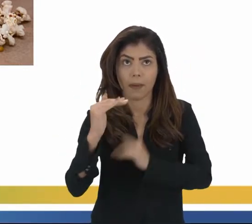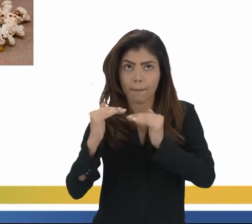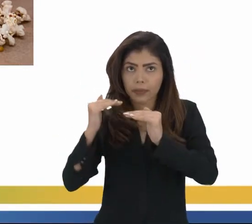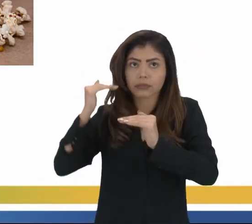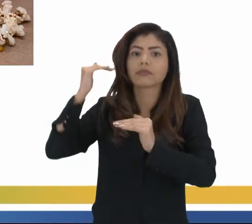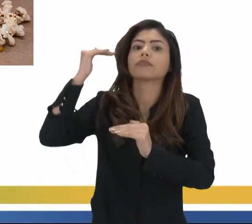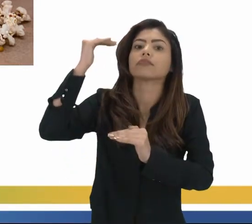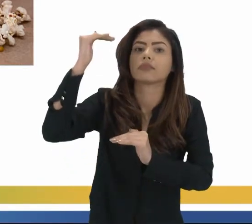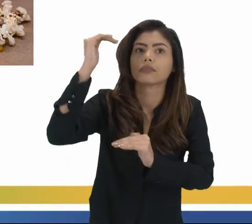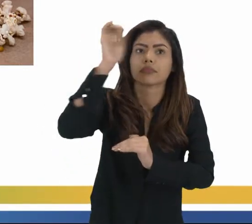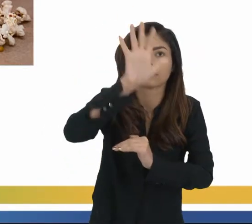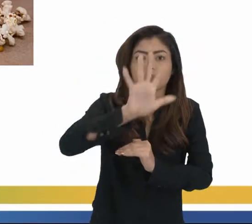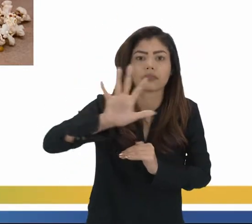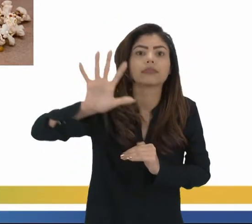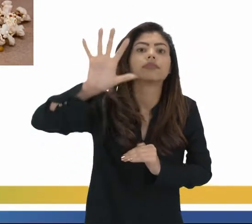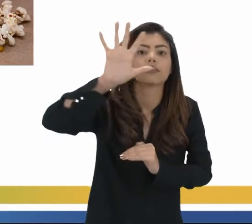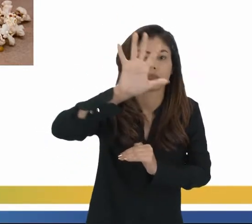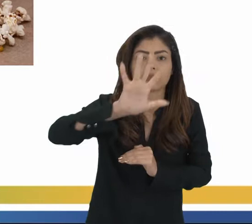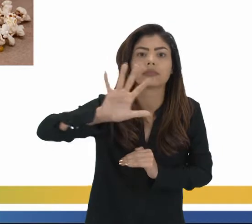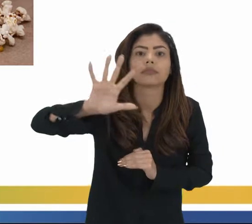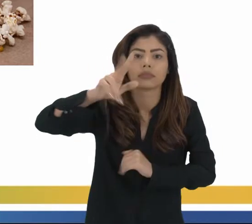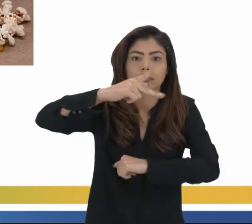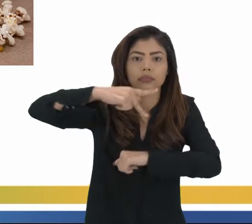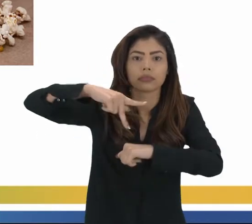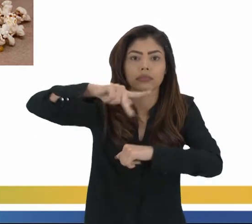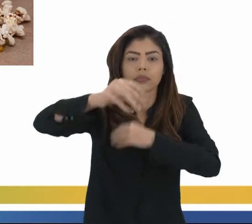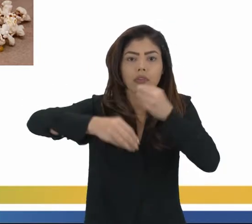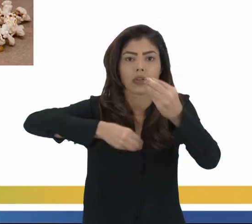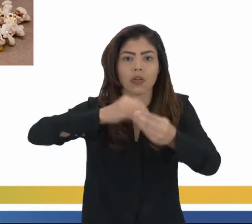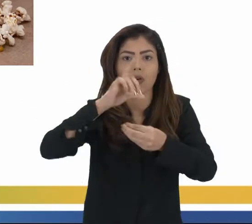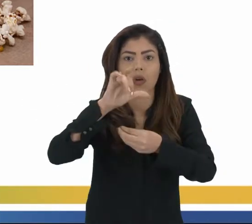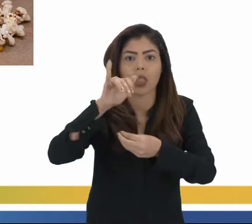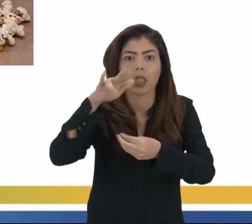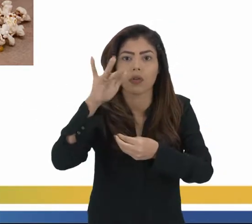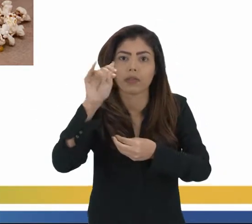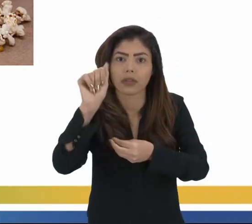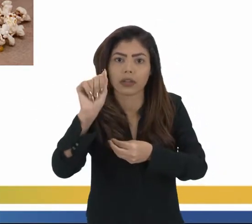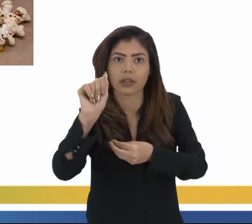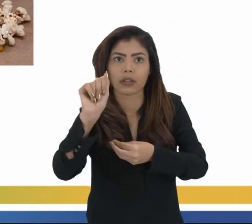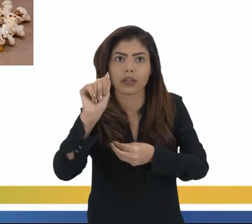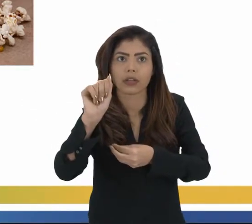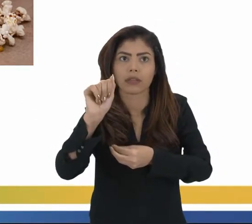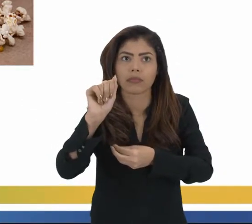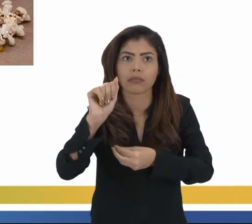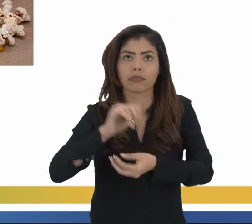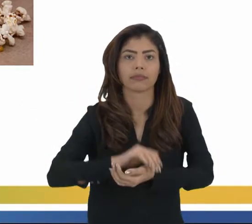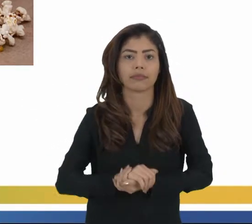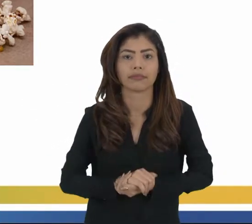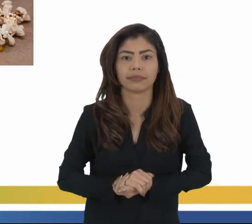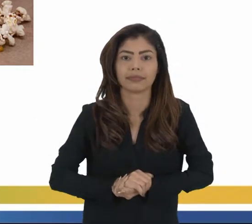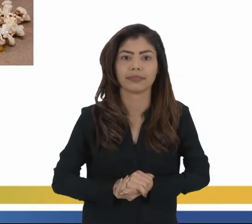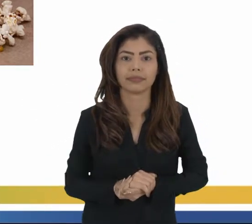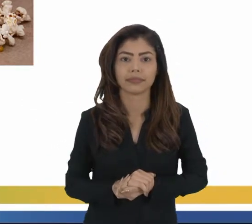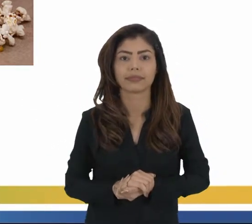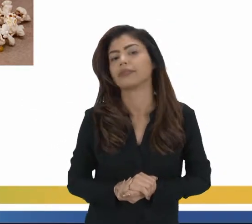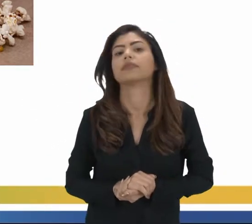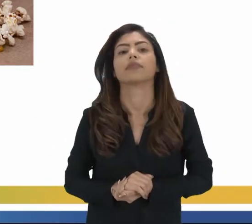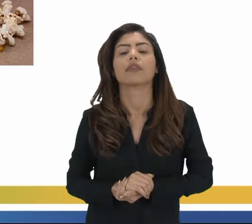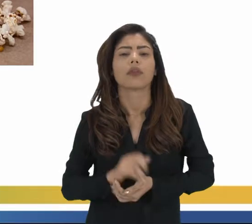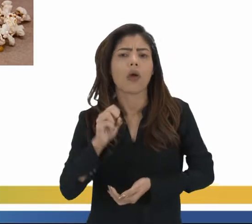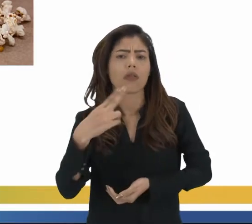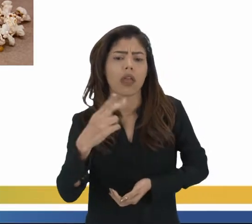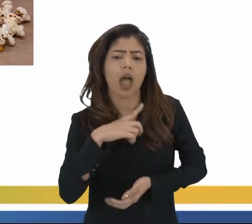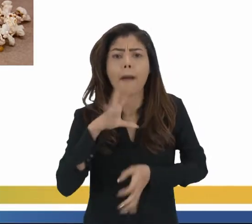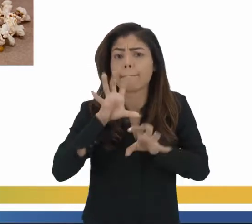na região de países como Colômbia, cangul. Ou seja, uma